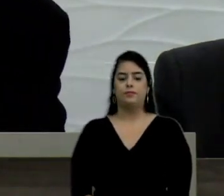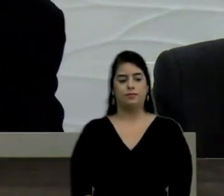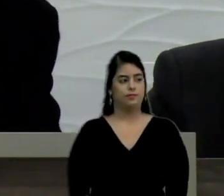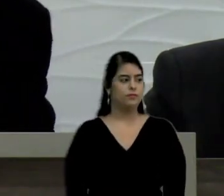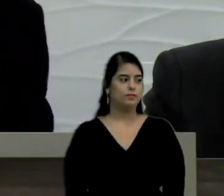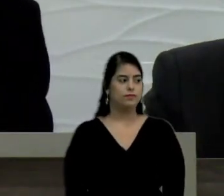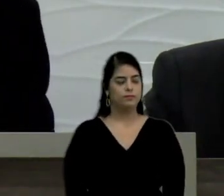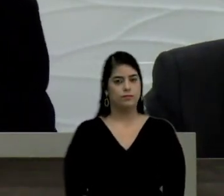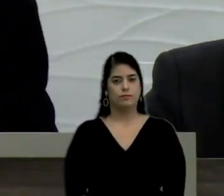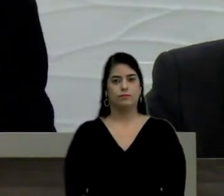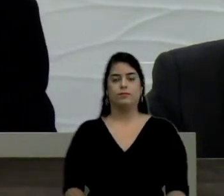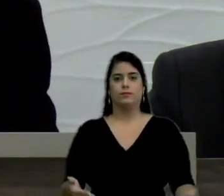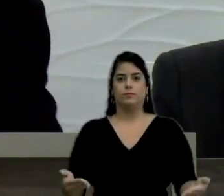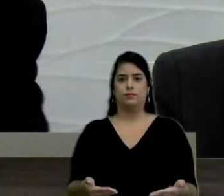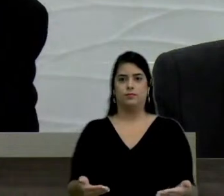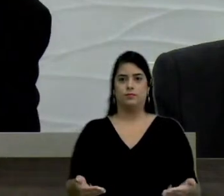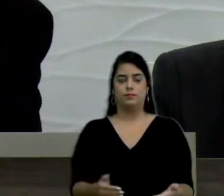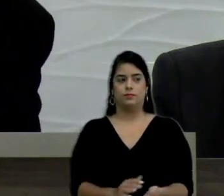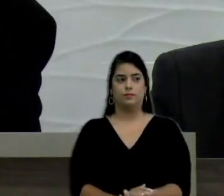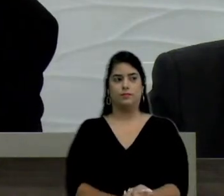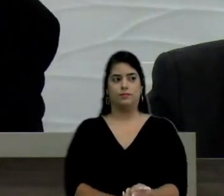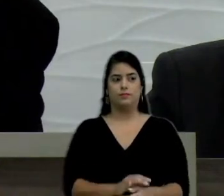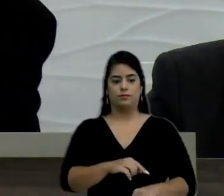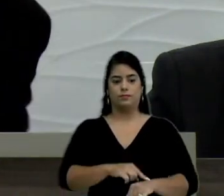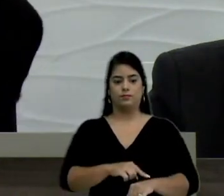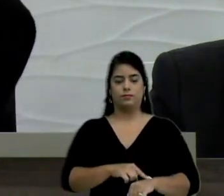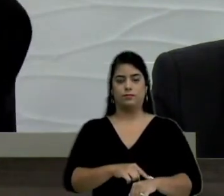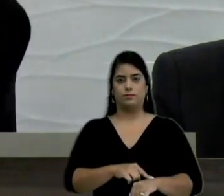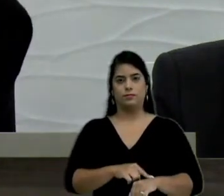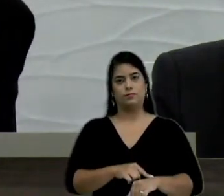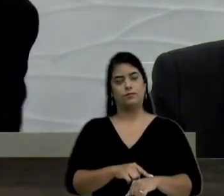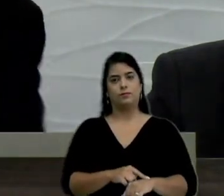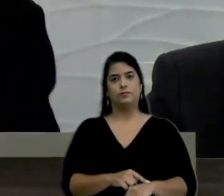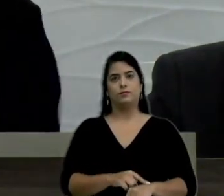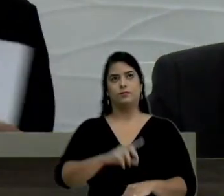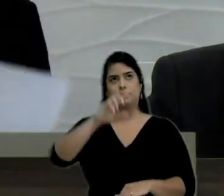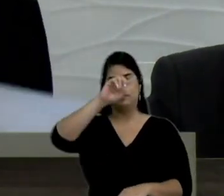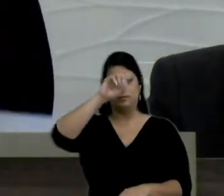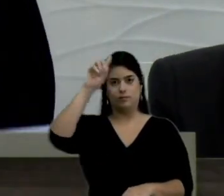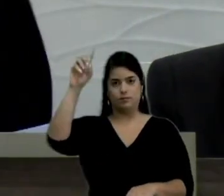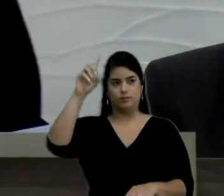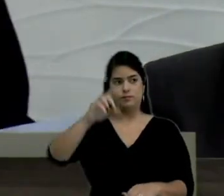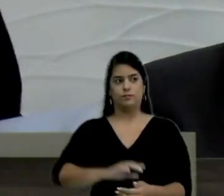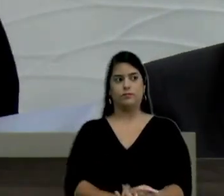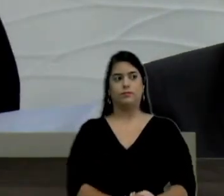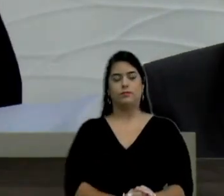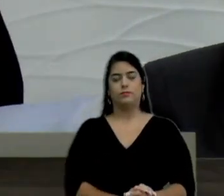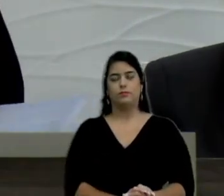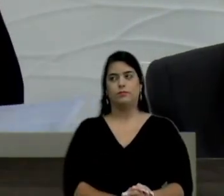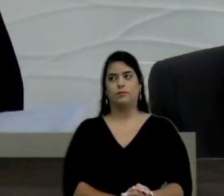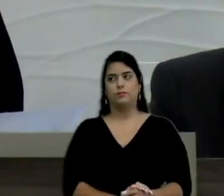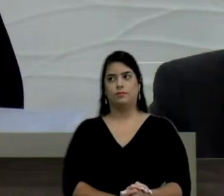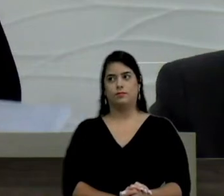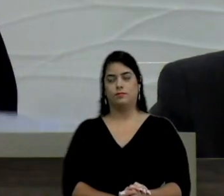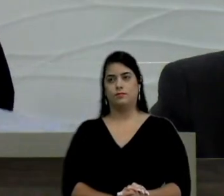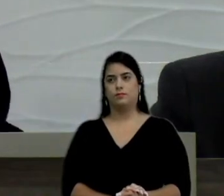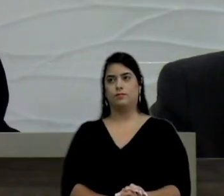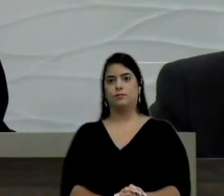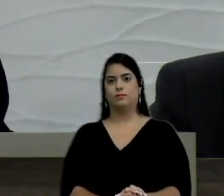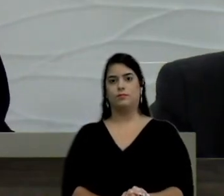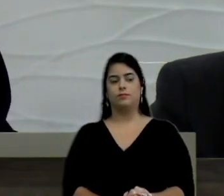permitir fao fao a hora do expediente a ordem do dia vou colocar em votação o